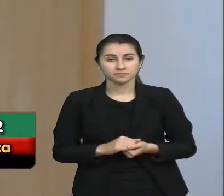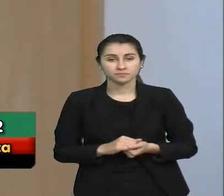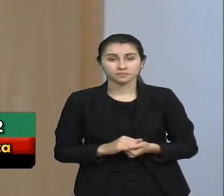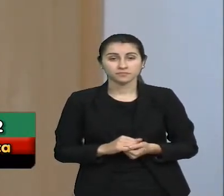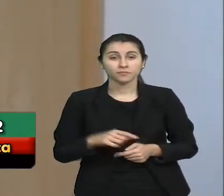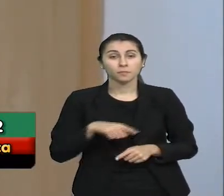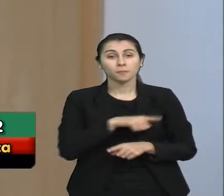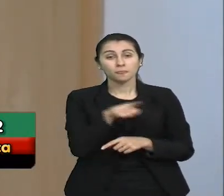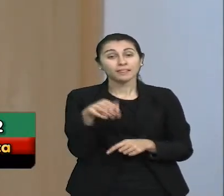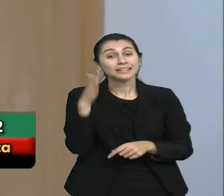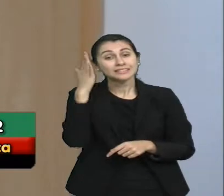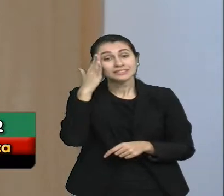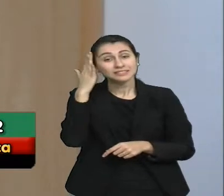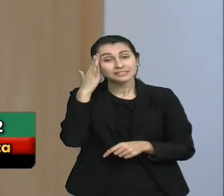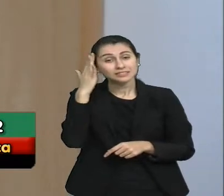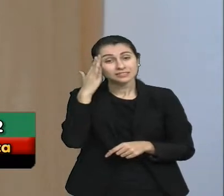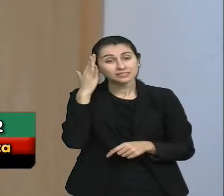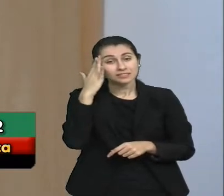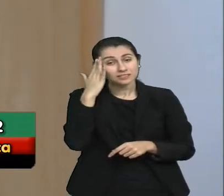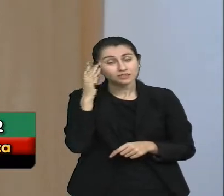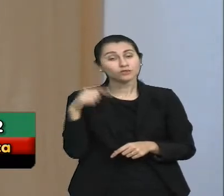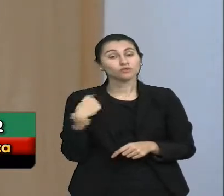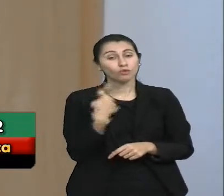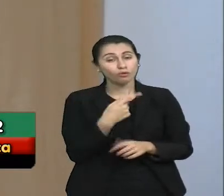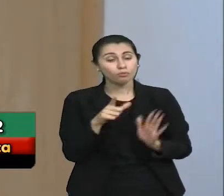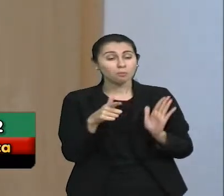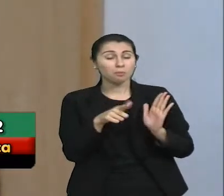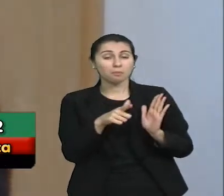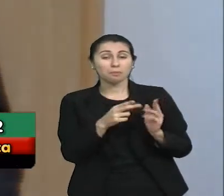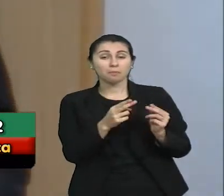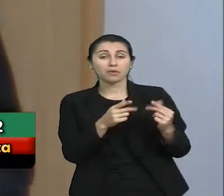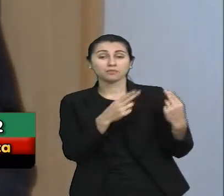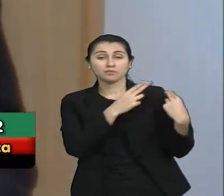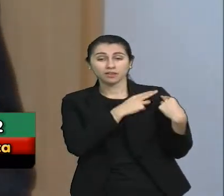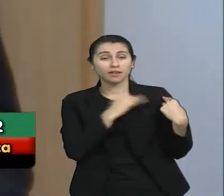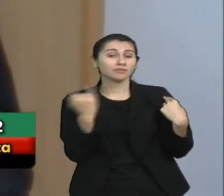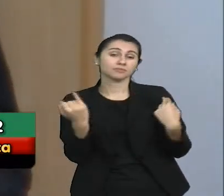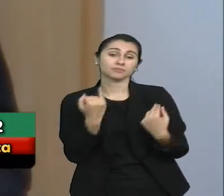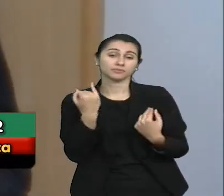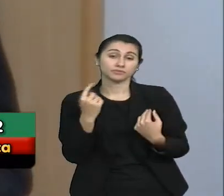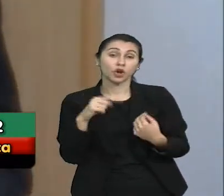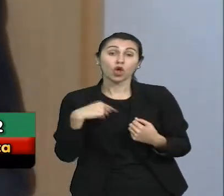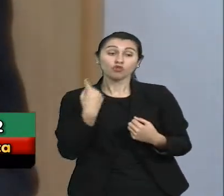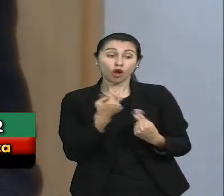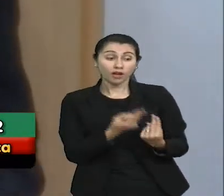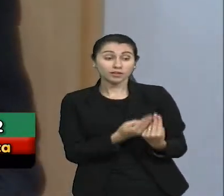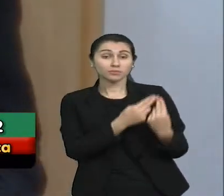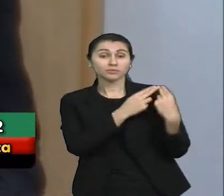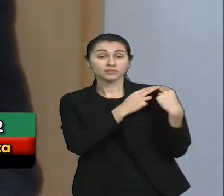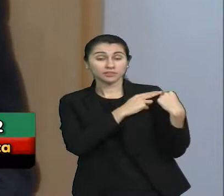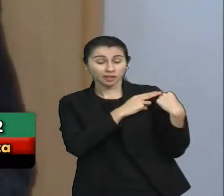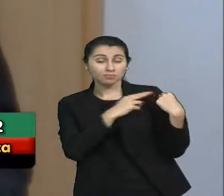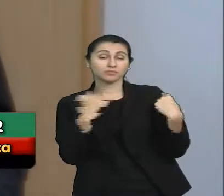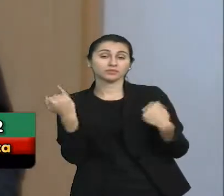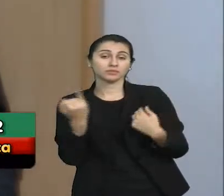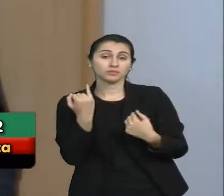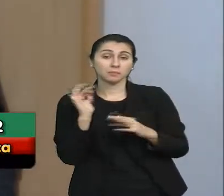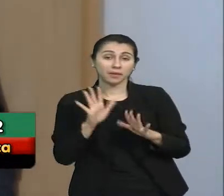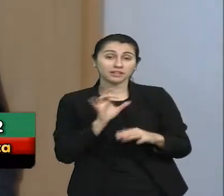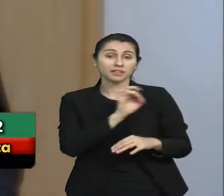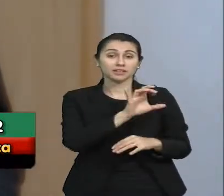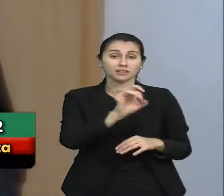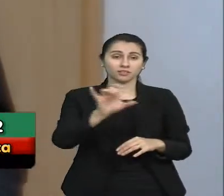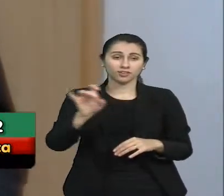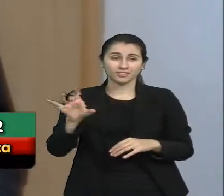vocês saibam que o nosso papel é muito importante. O nosso papel, é claro, temos a comissão, mas cada um